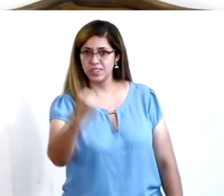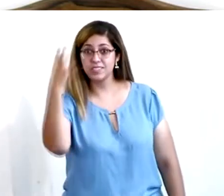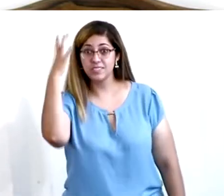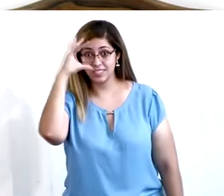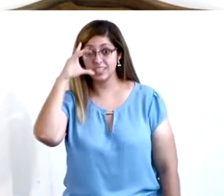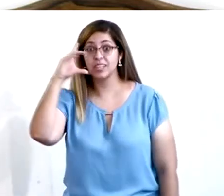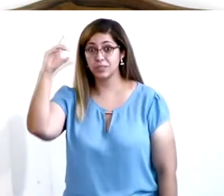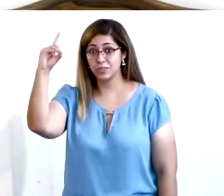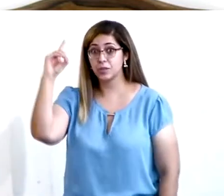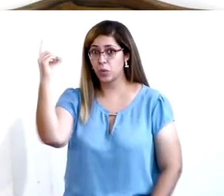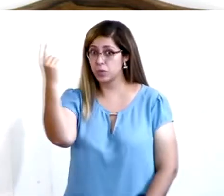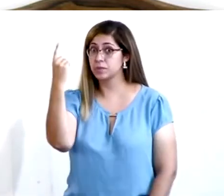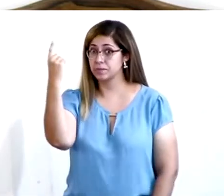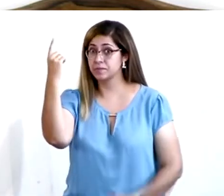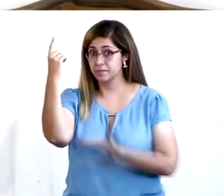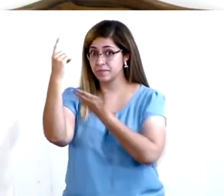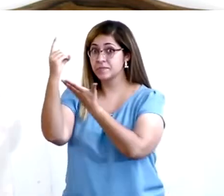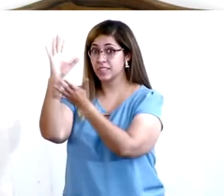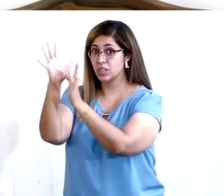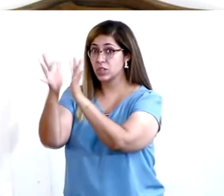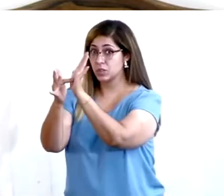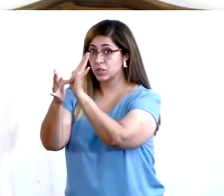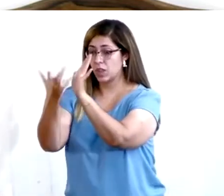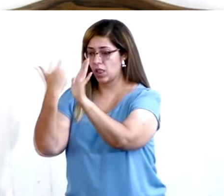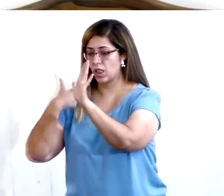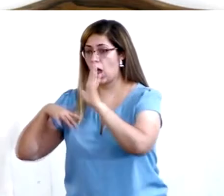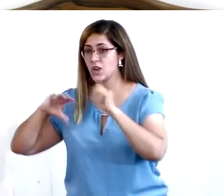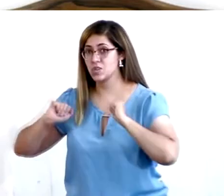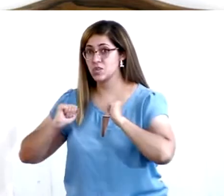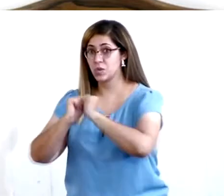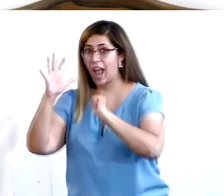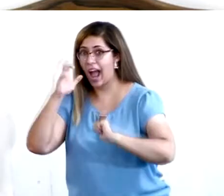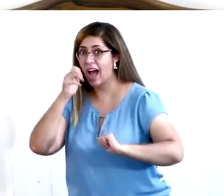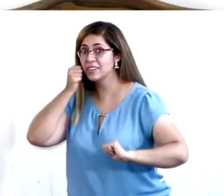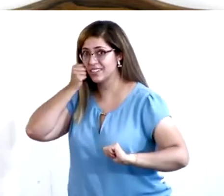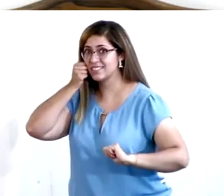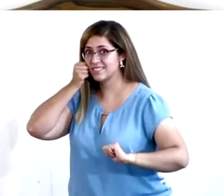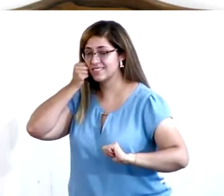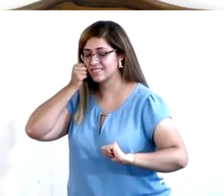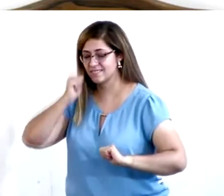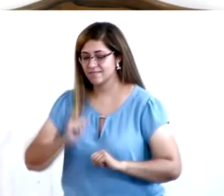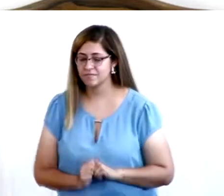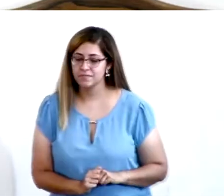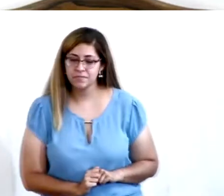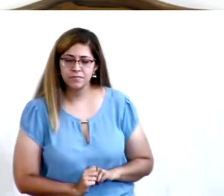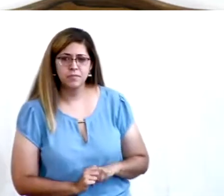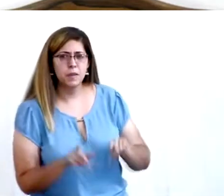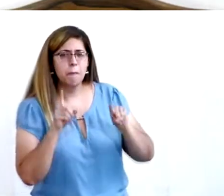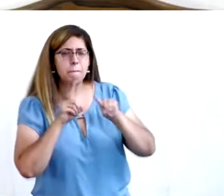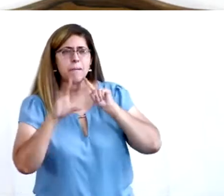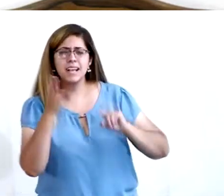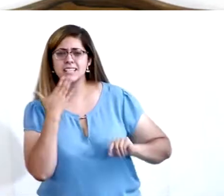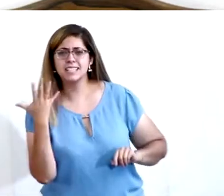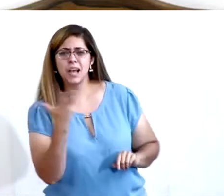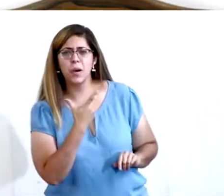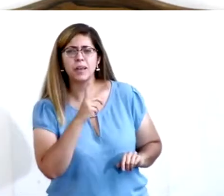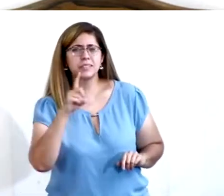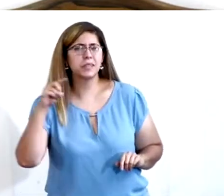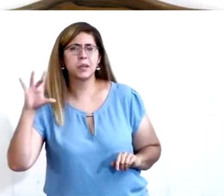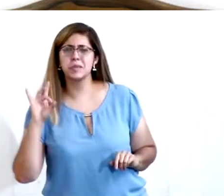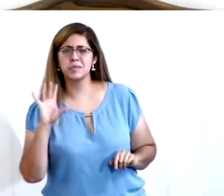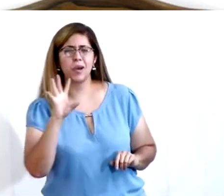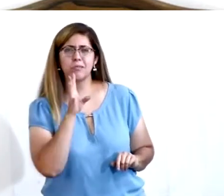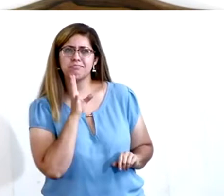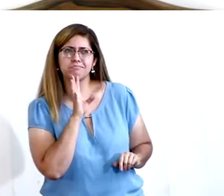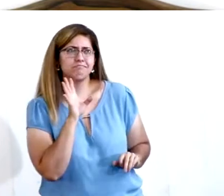Filho de Deus, e nós todos adotados nele. Isso é salvação. Mas, meus irmãos, salvação não é conhecer as coisas